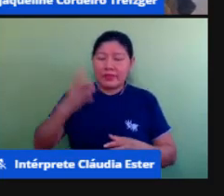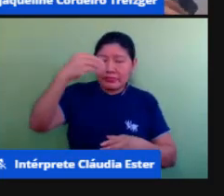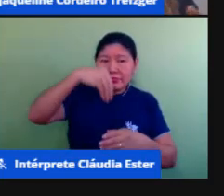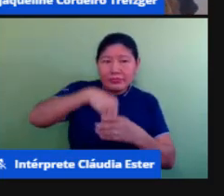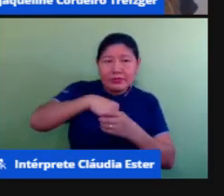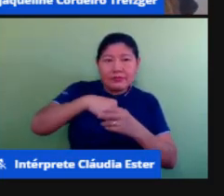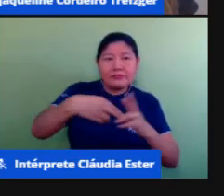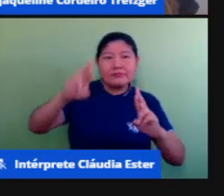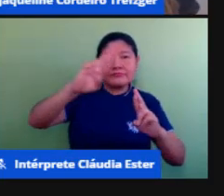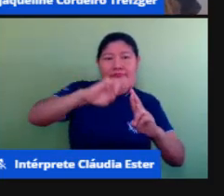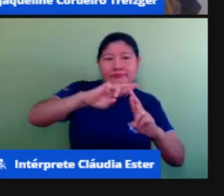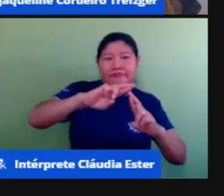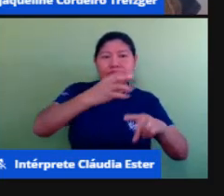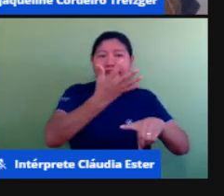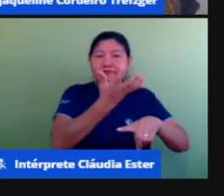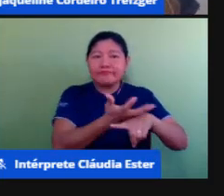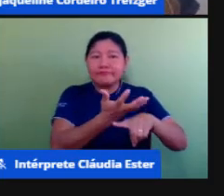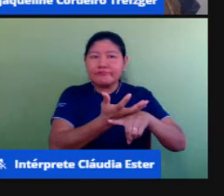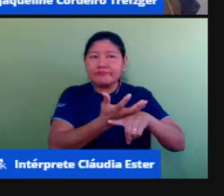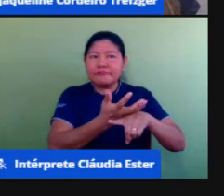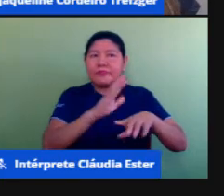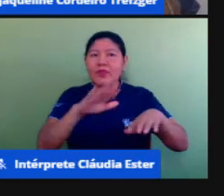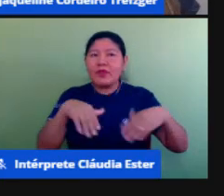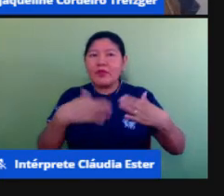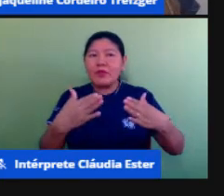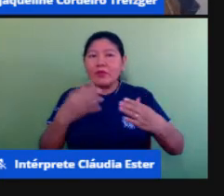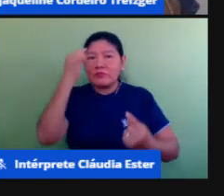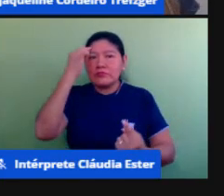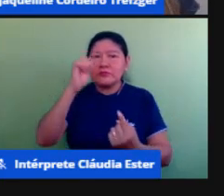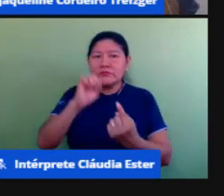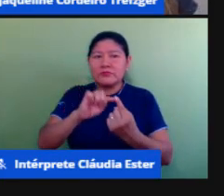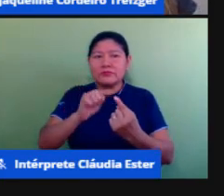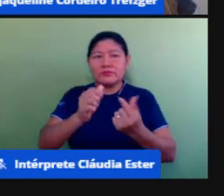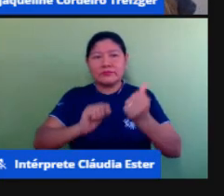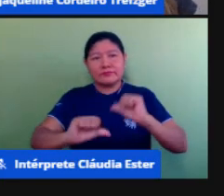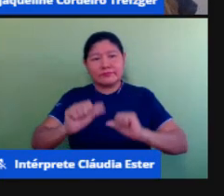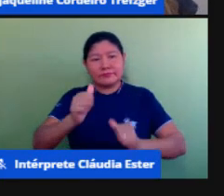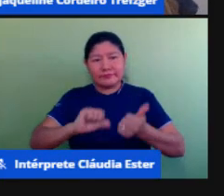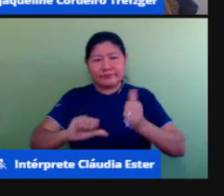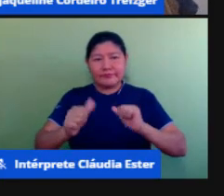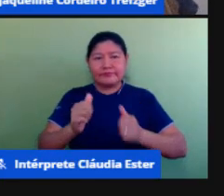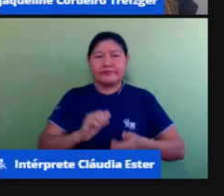o ato de avaliar? Próximo.